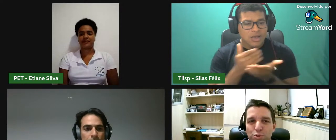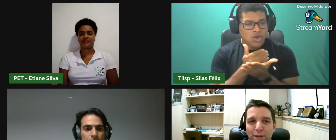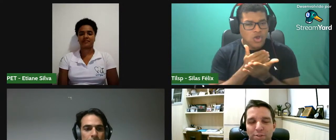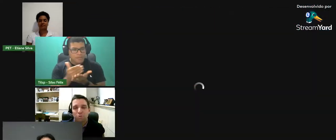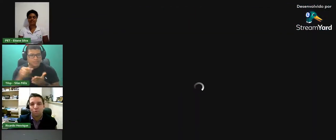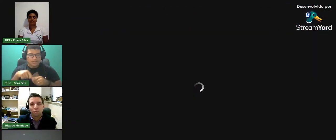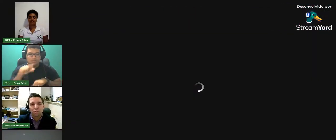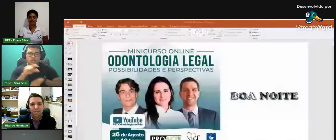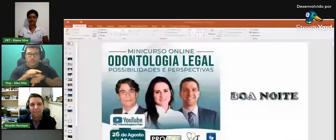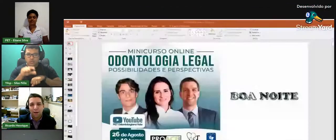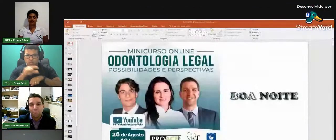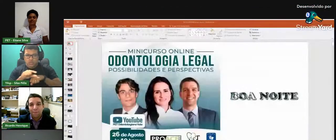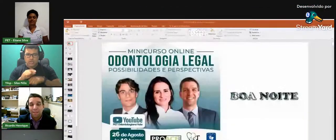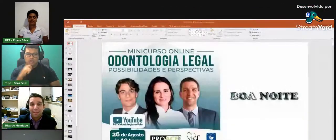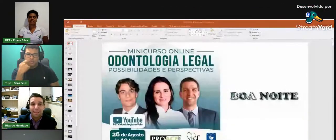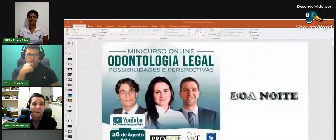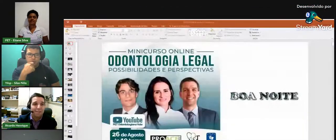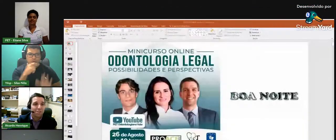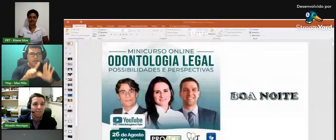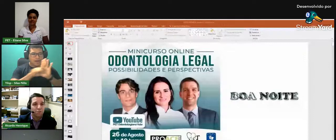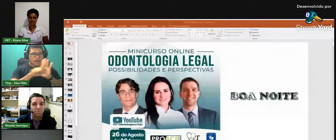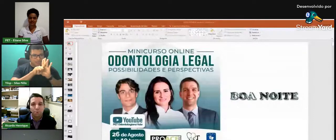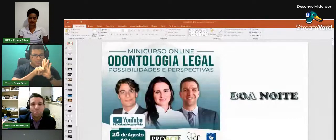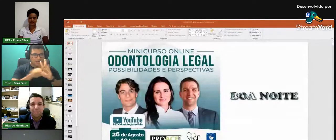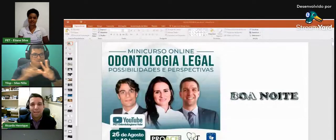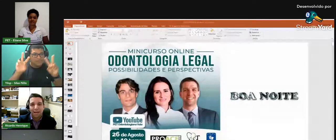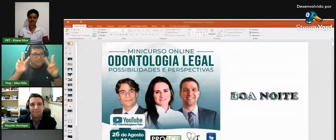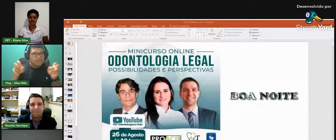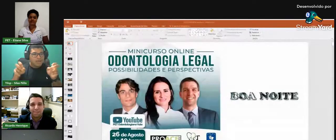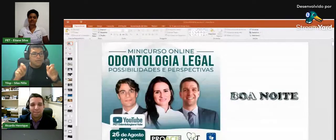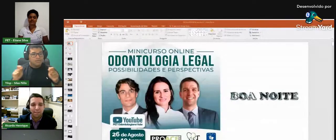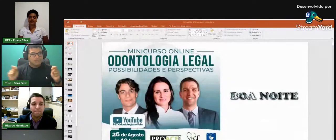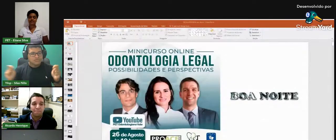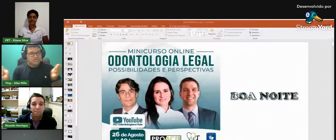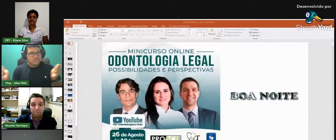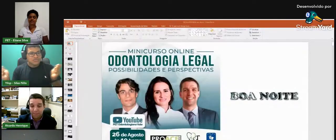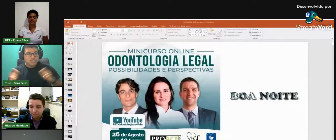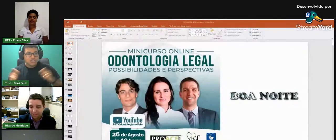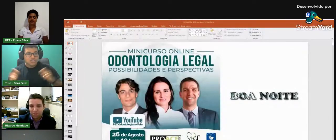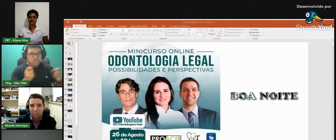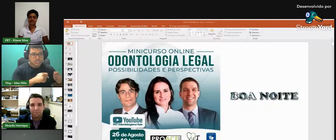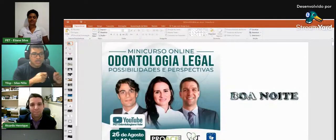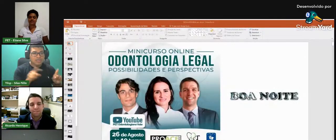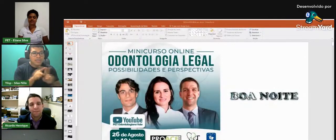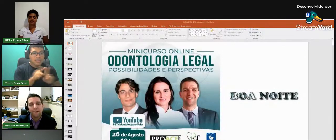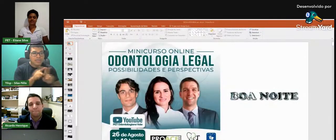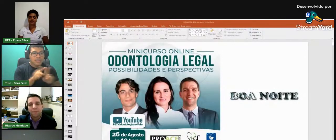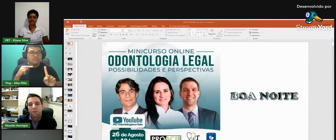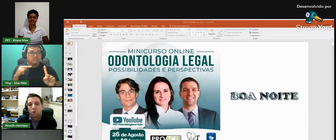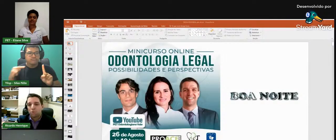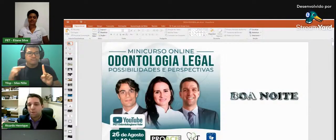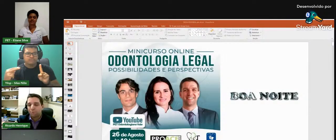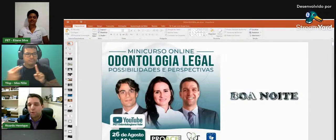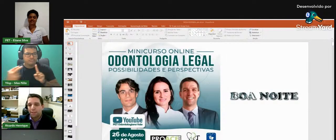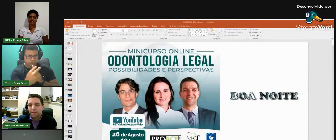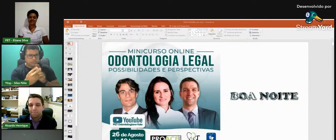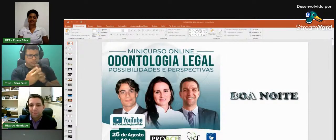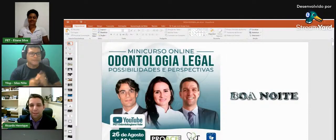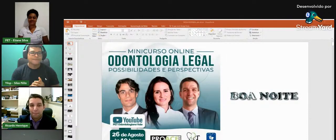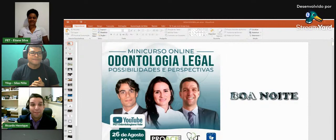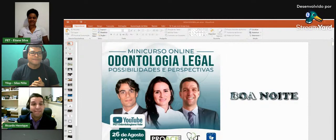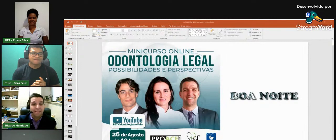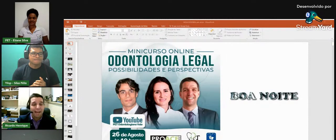mini curso, né, de odontologia legal na temática de possibilidades e perspectivas. Tá? Como já